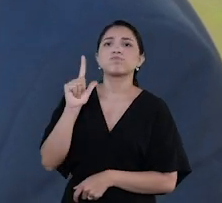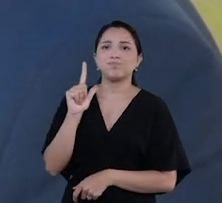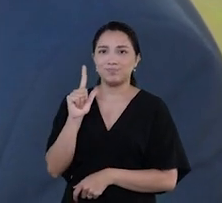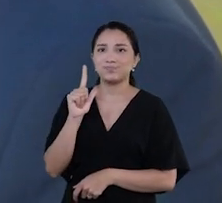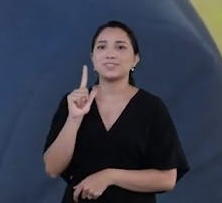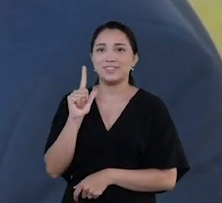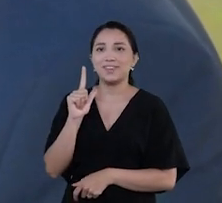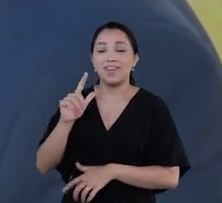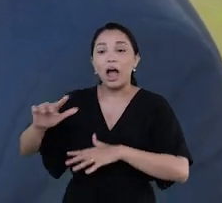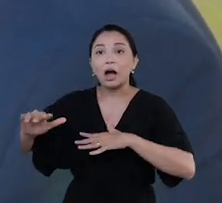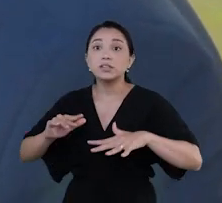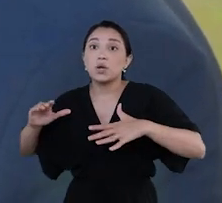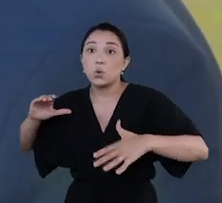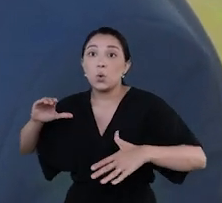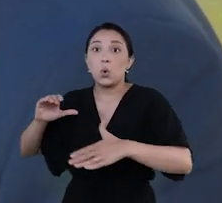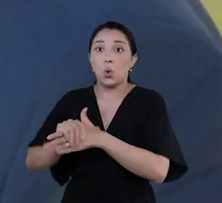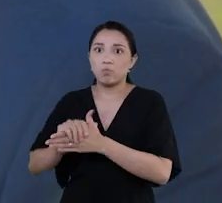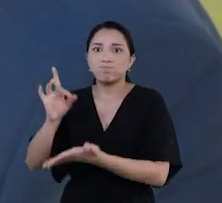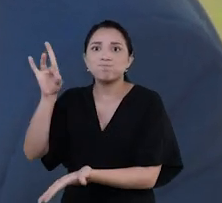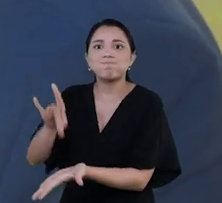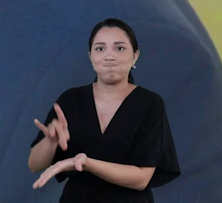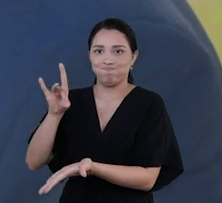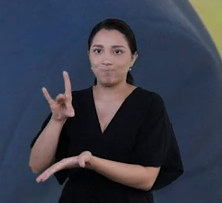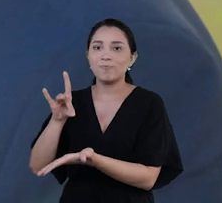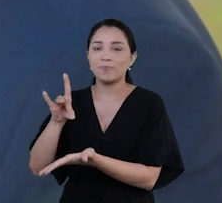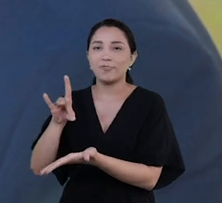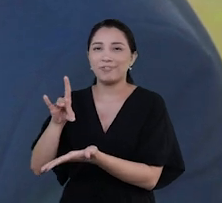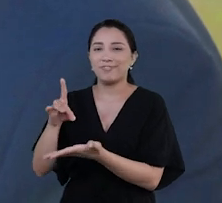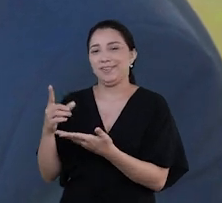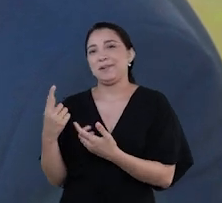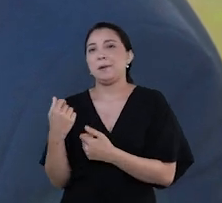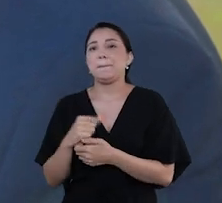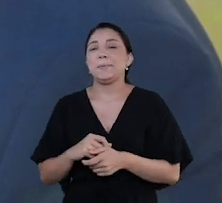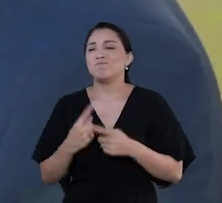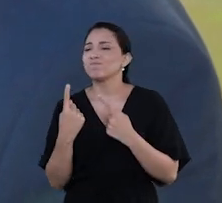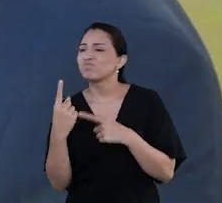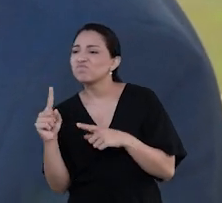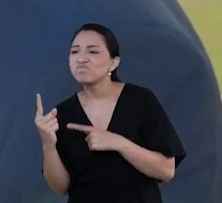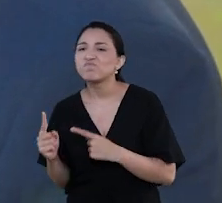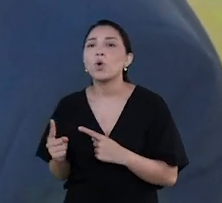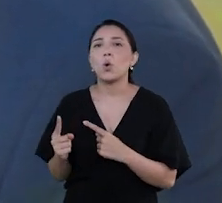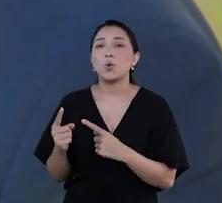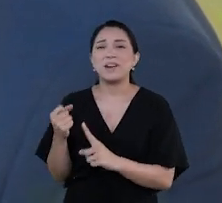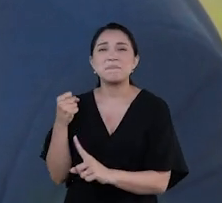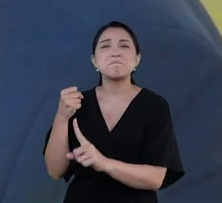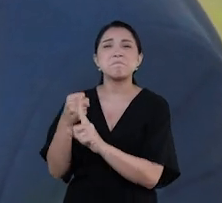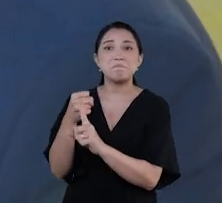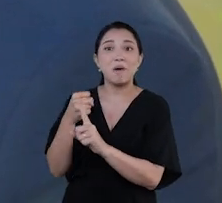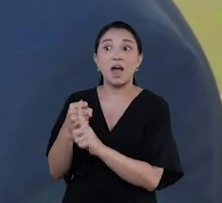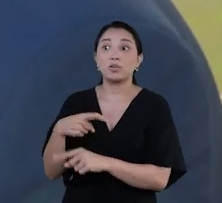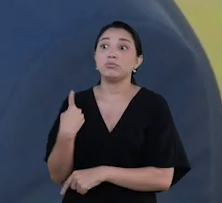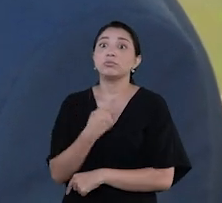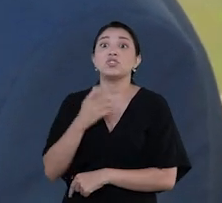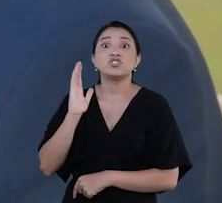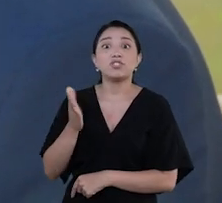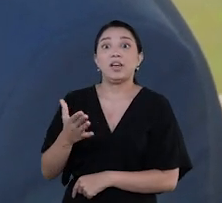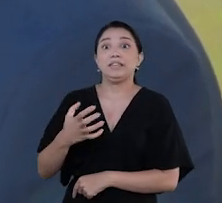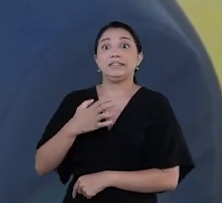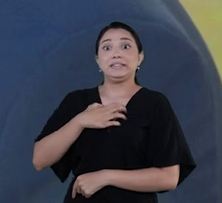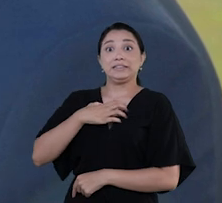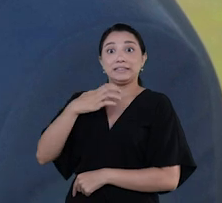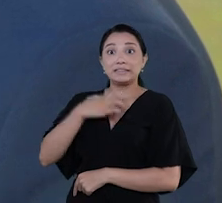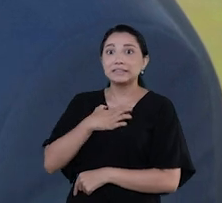concretas né que possam Como disse né mitigar esses impactos que já estamos sentindo e a realidade está aí no